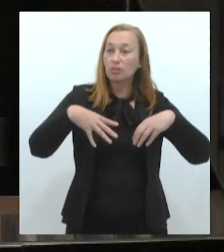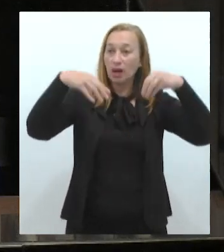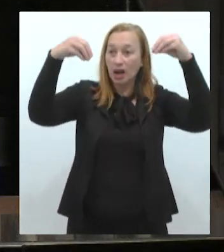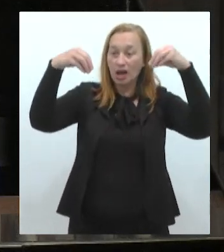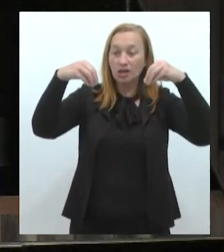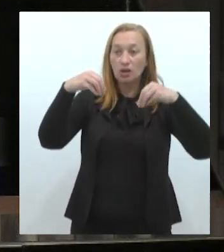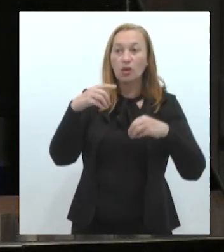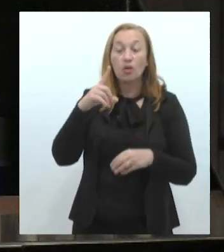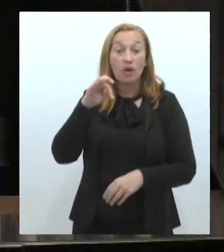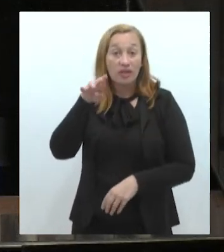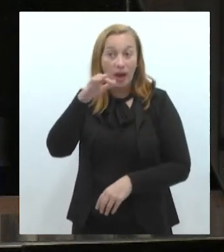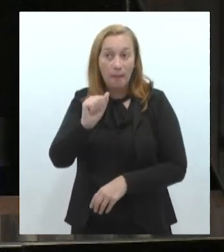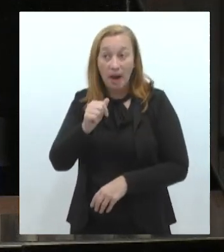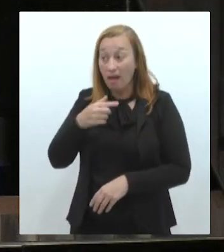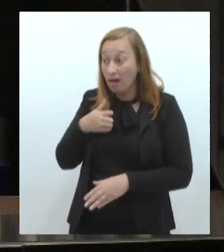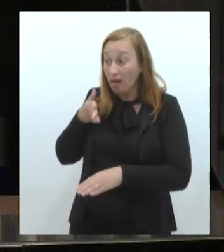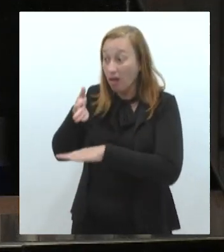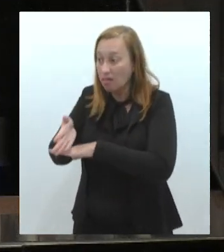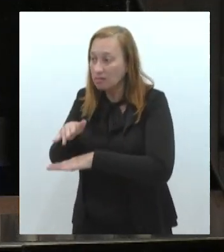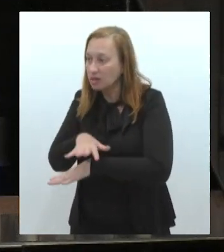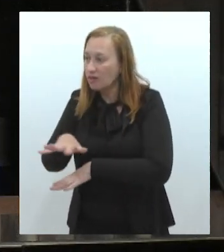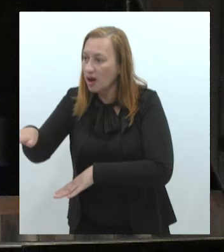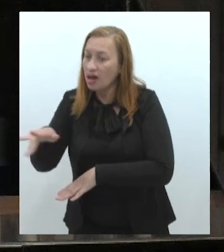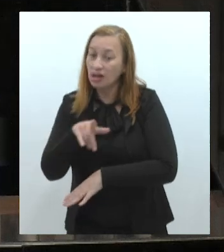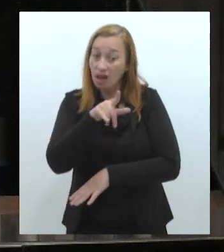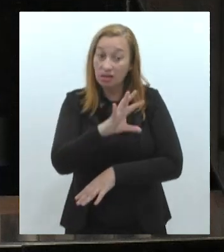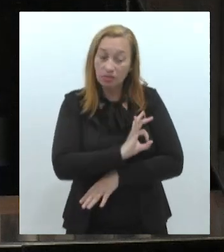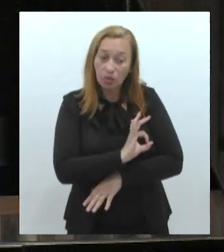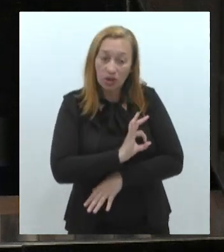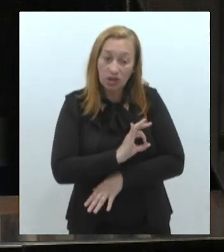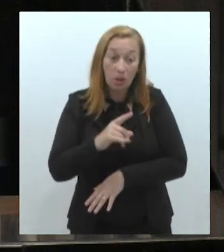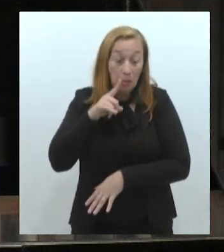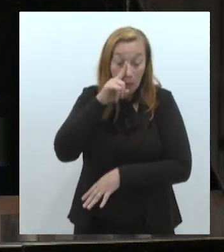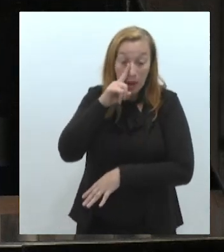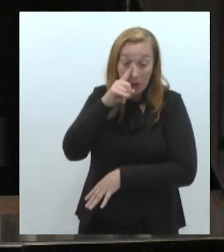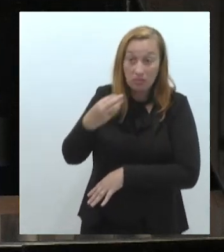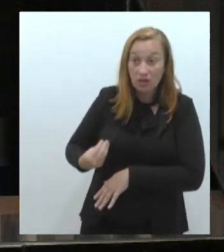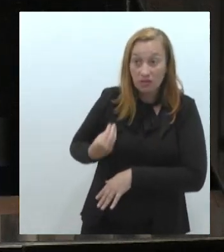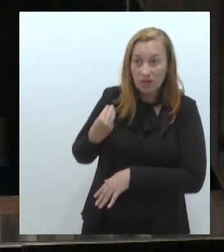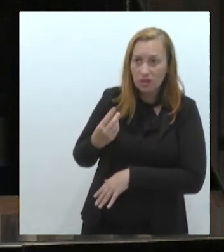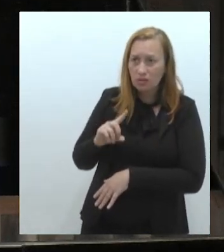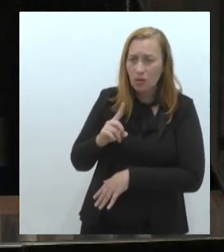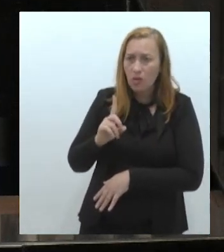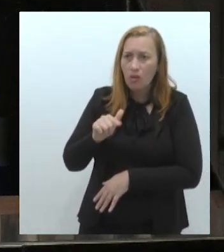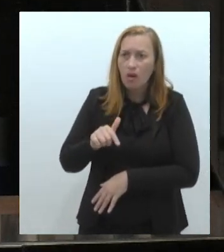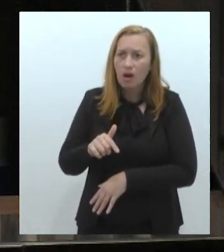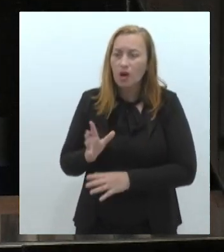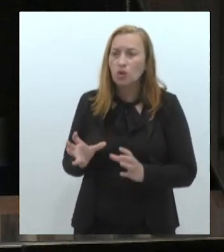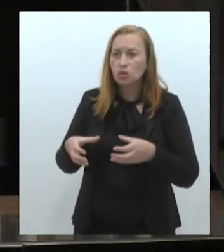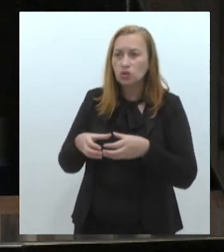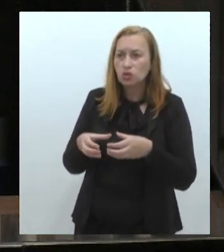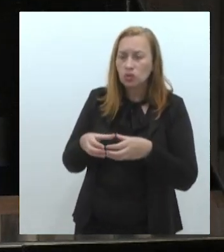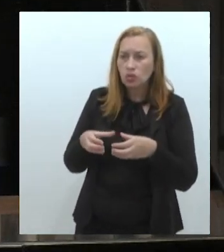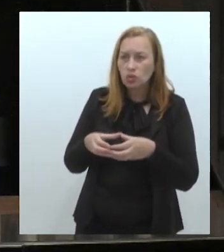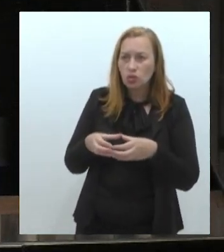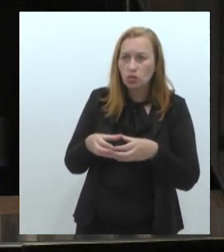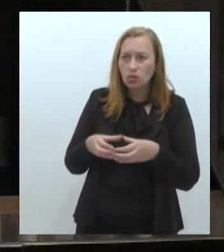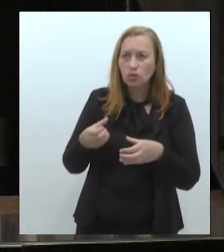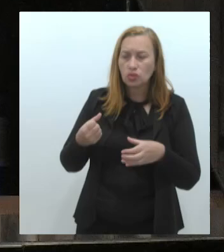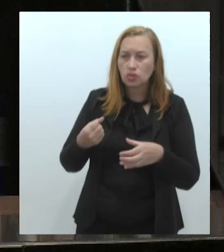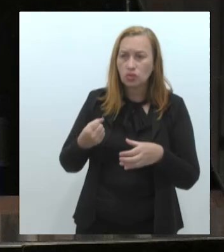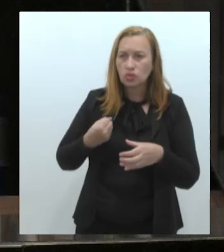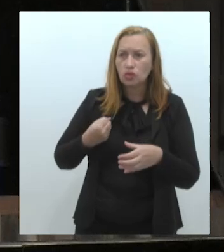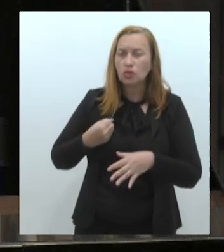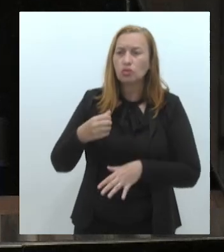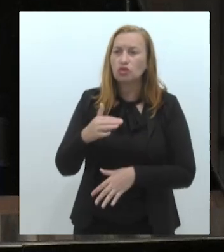vielas da favela. São esses agentes que estão arriscando a vida. E não é por acaso que os grupos com maiores índices de suicídio